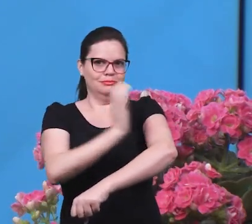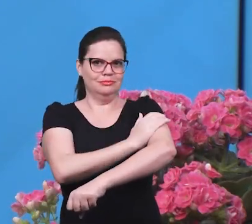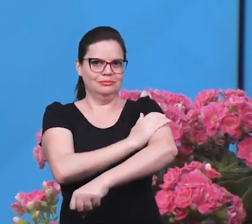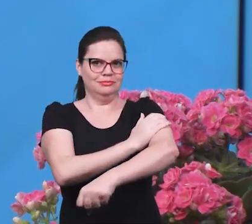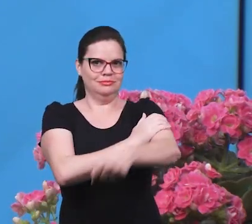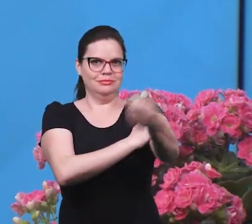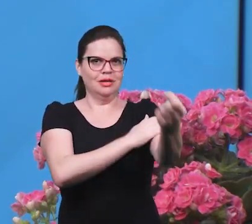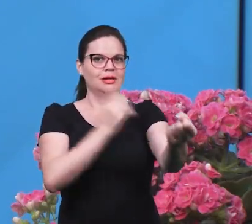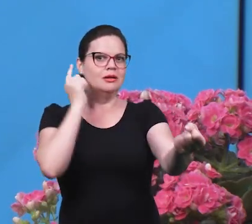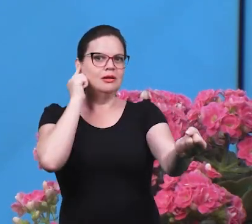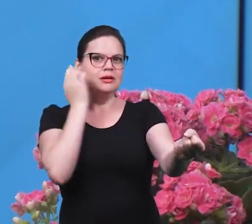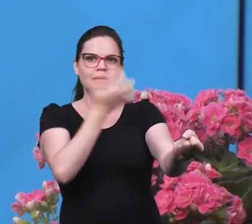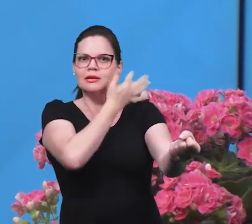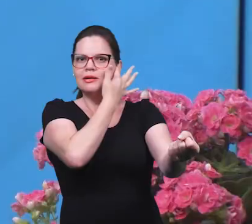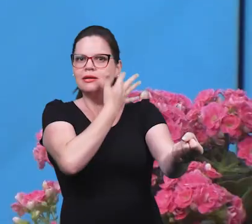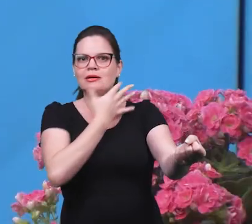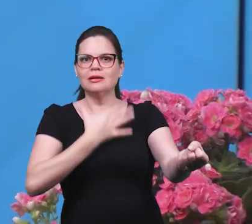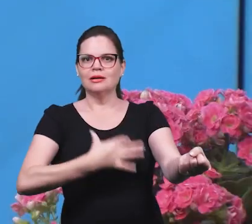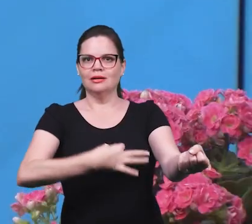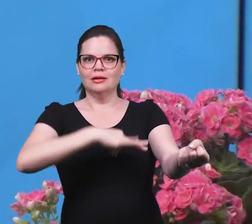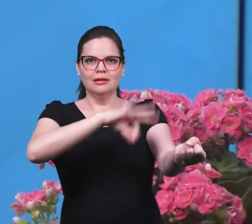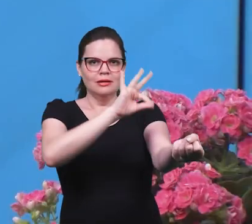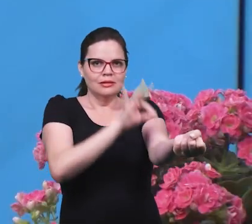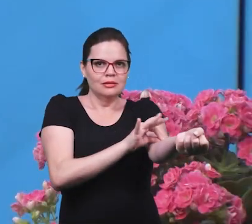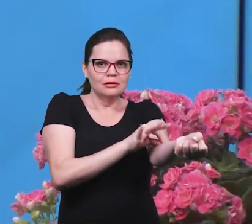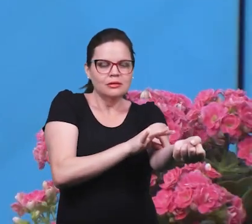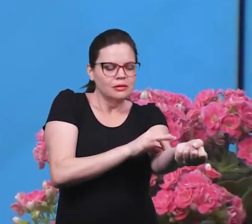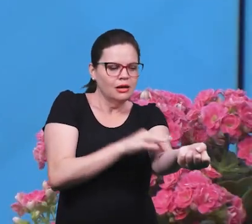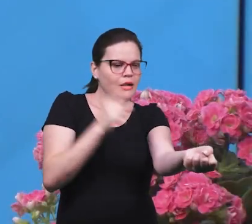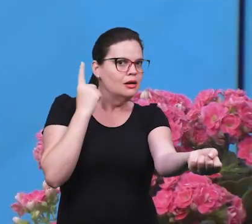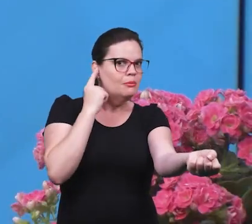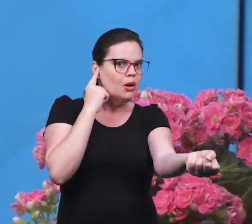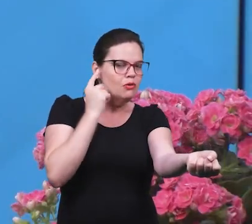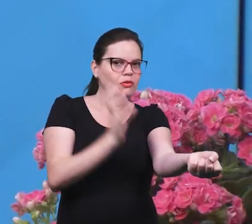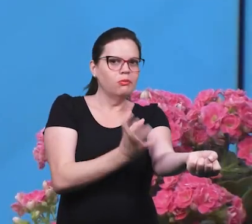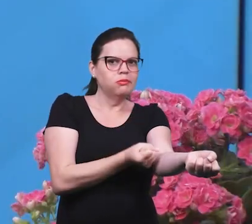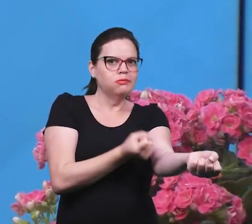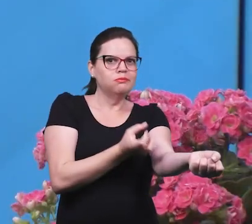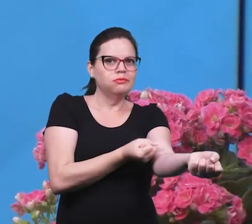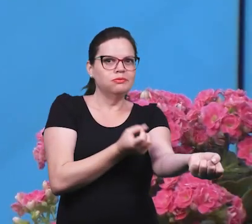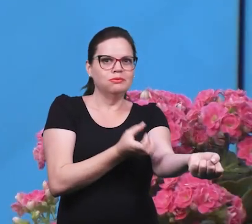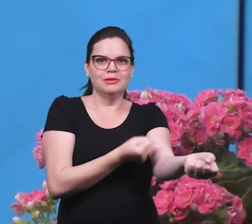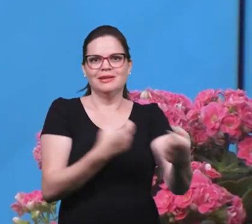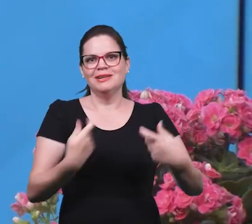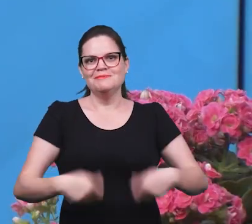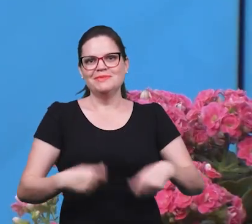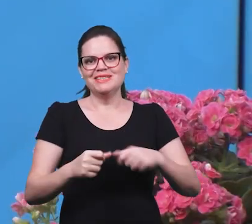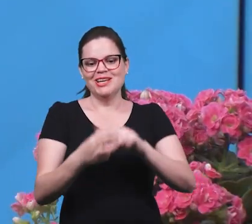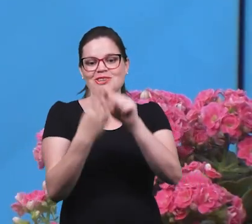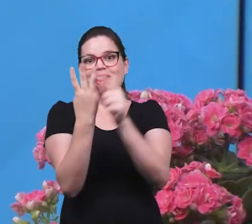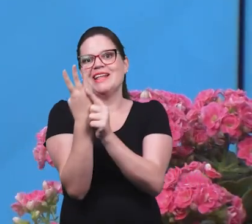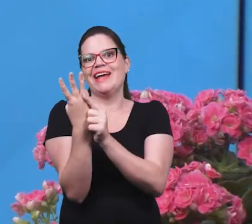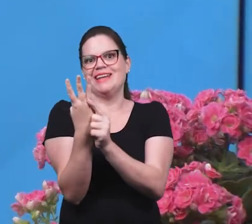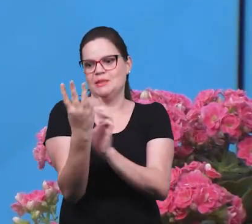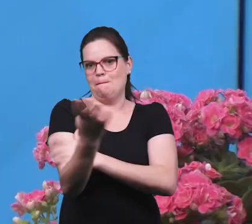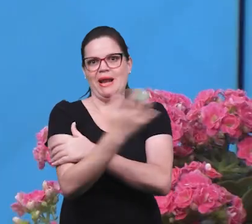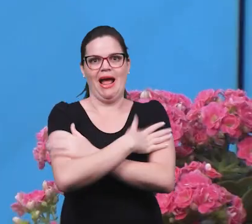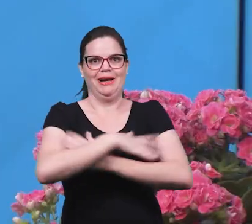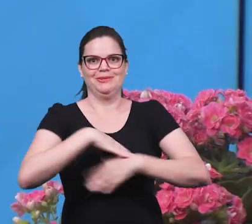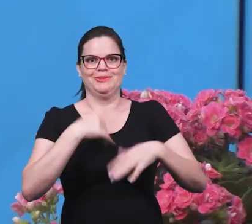braço, mas precisa de um estetoscópio para fazer o método auscultatório. A gente precisa de 3 braços ali para você Aham, fazer.